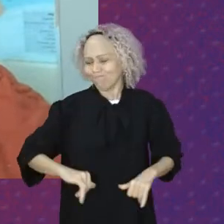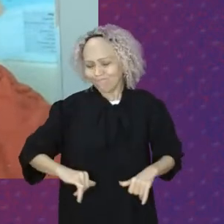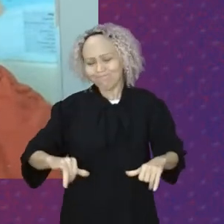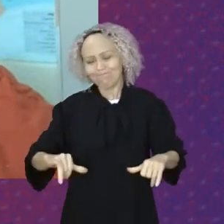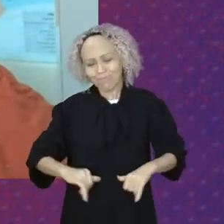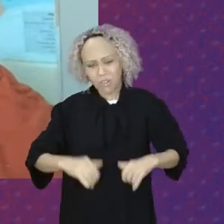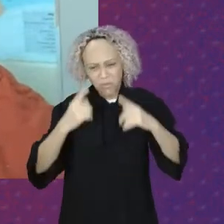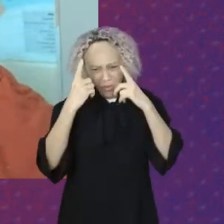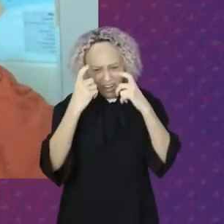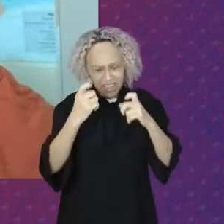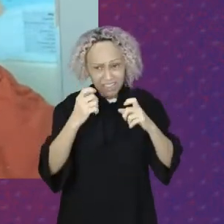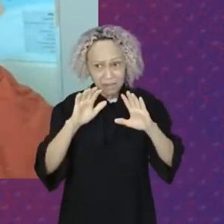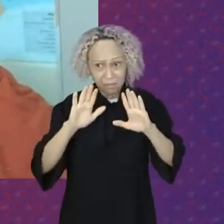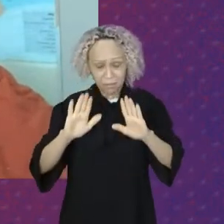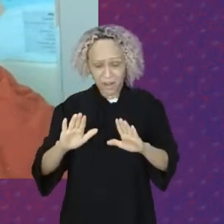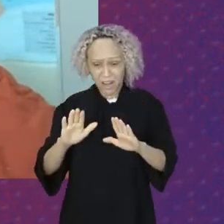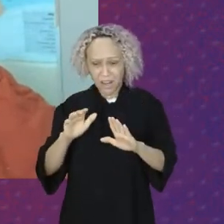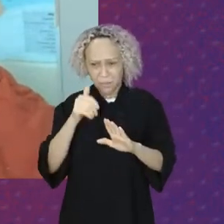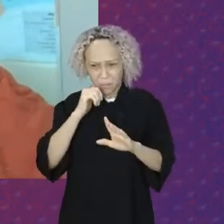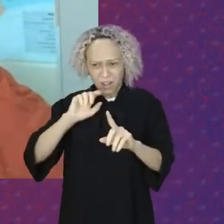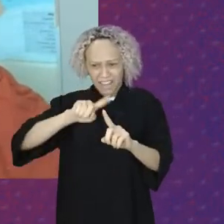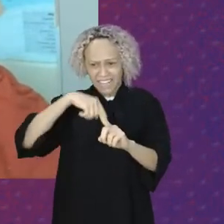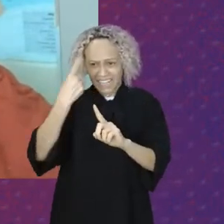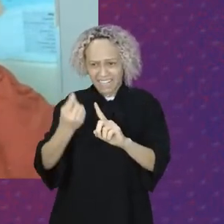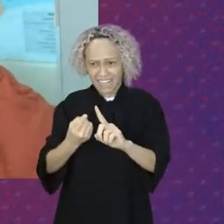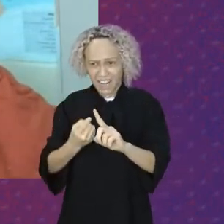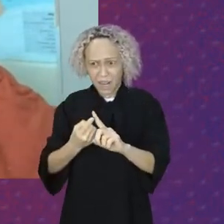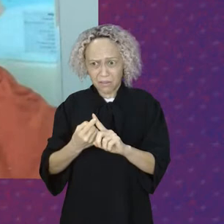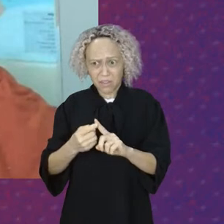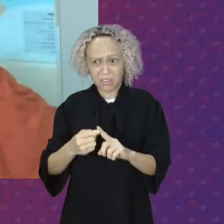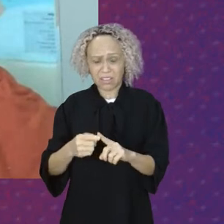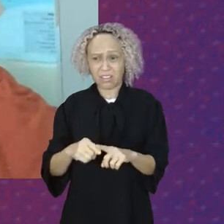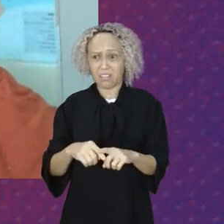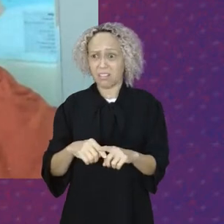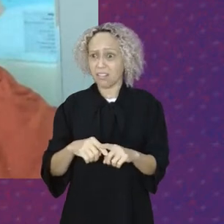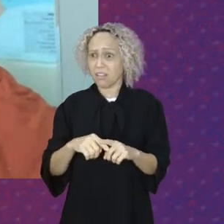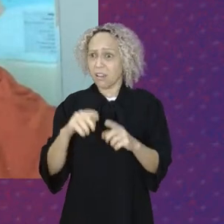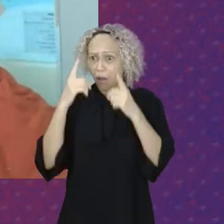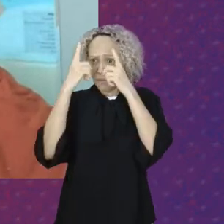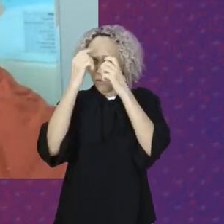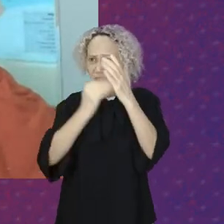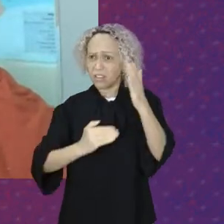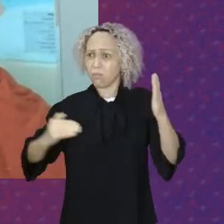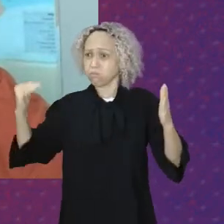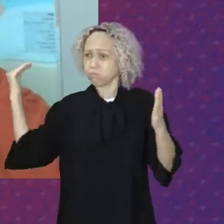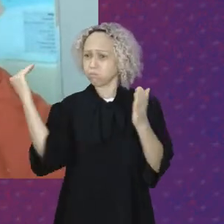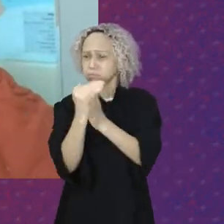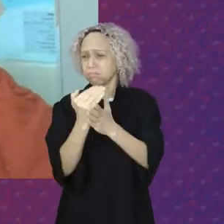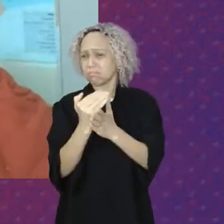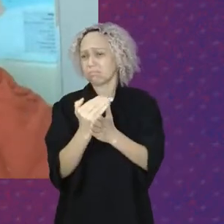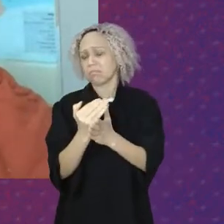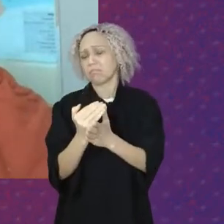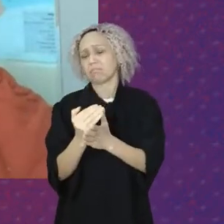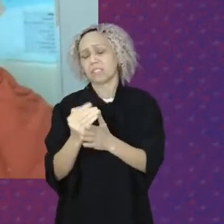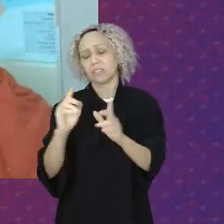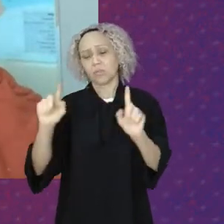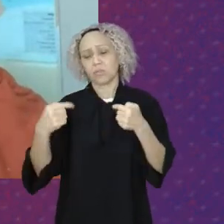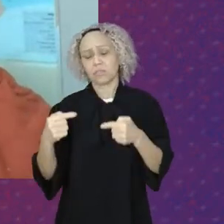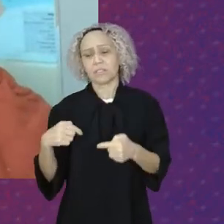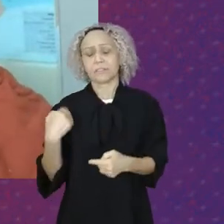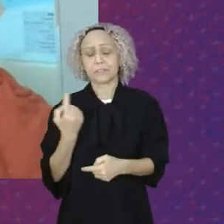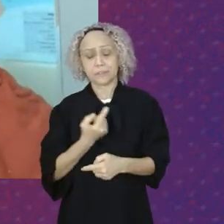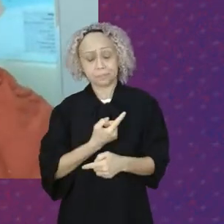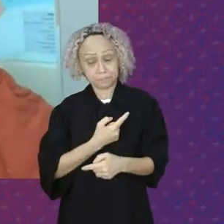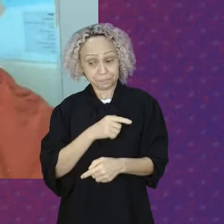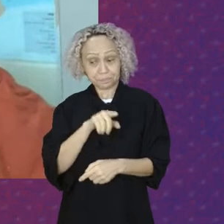dizia assim, vocês não estão acostumados a ver uma mulher gestante na eleição porque a política não é feita de maioria de